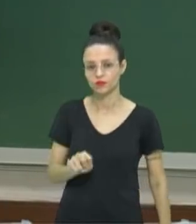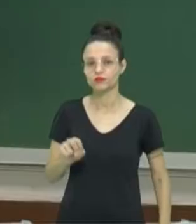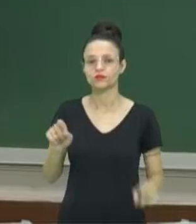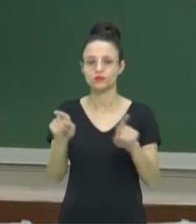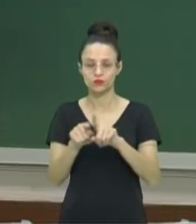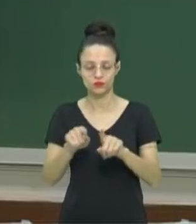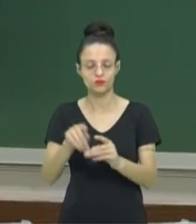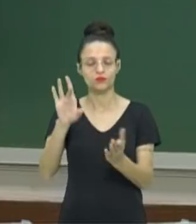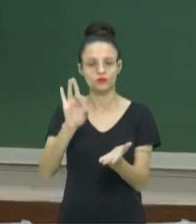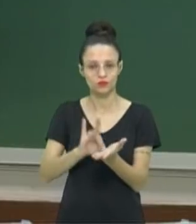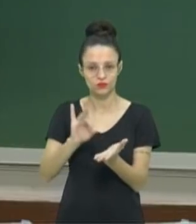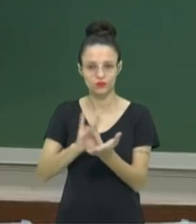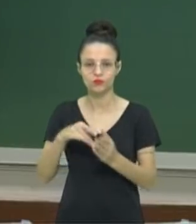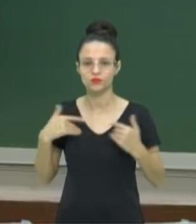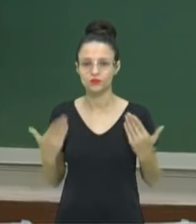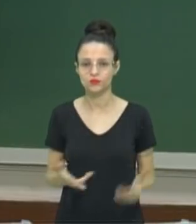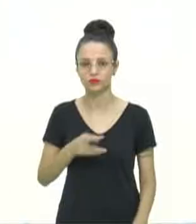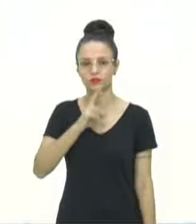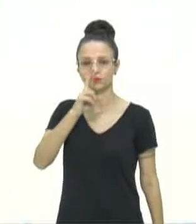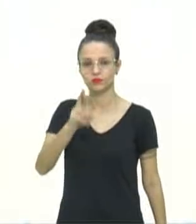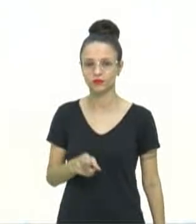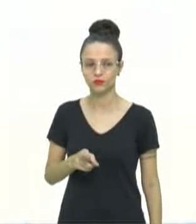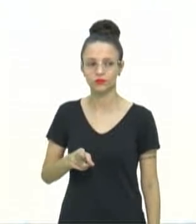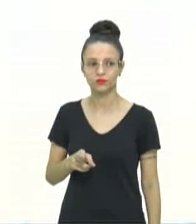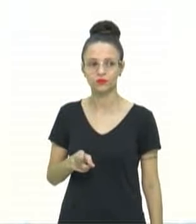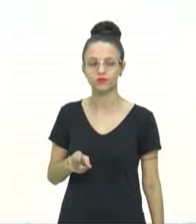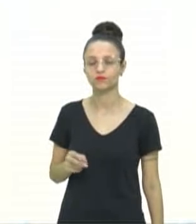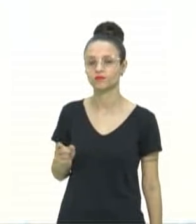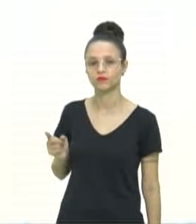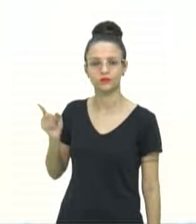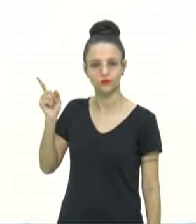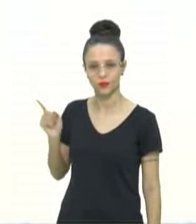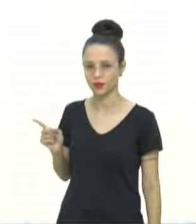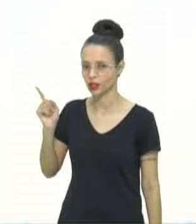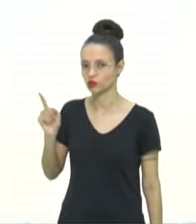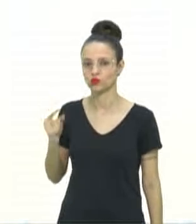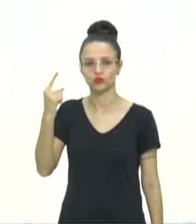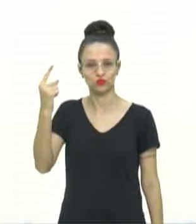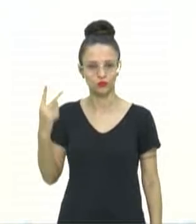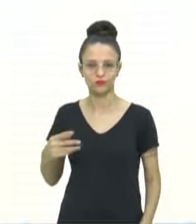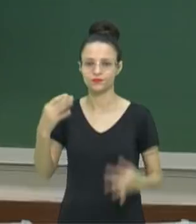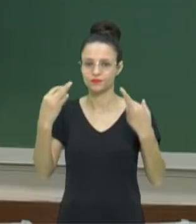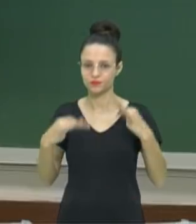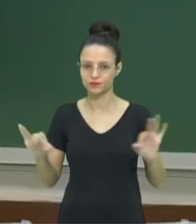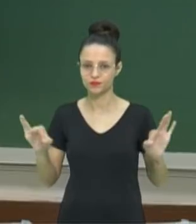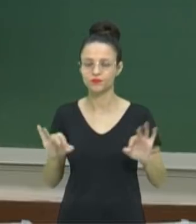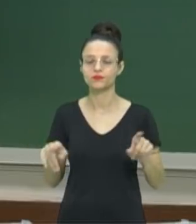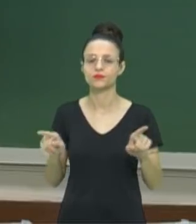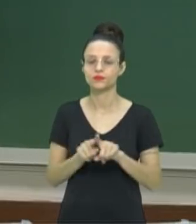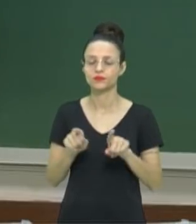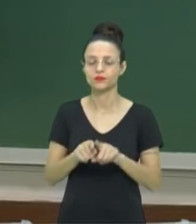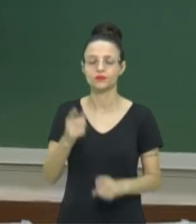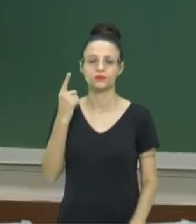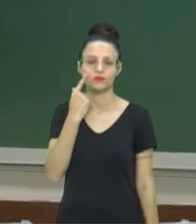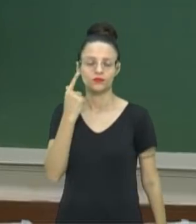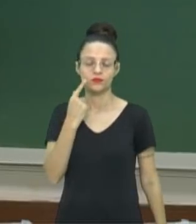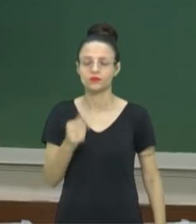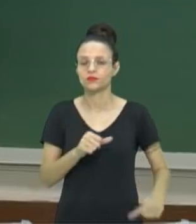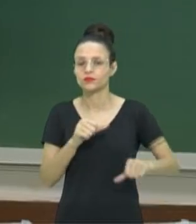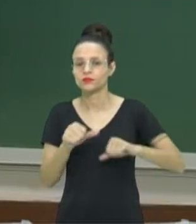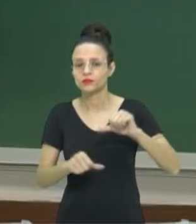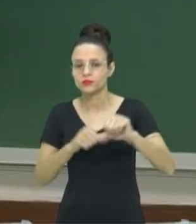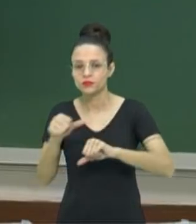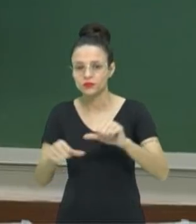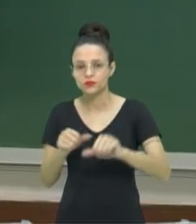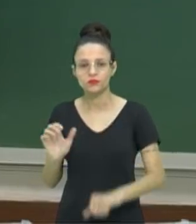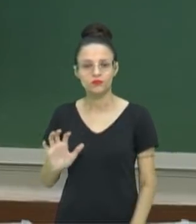também é verdadeiro. Então, a resposta, as duas estão corretas, certo? tanto eu pensar ali nas mudanças